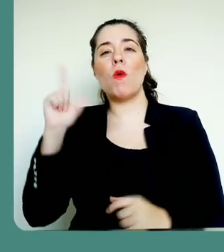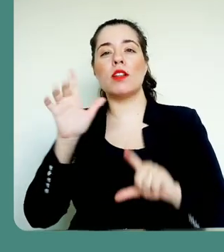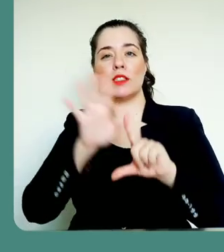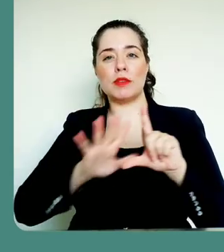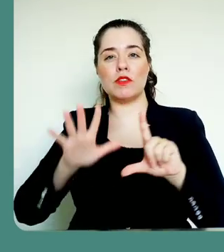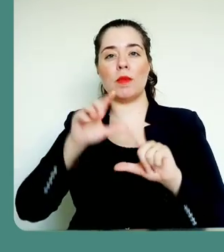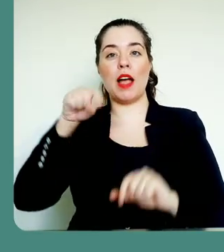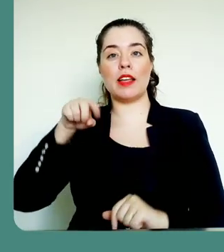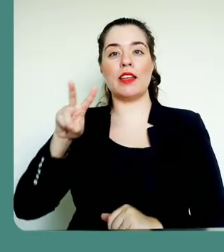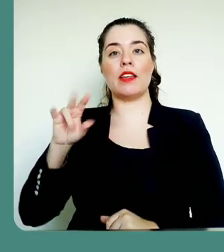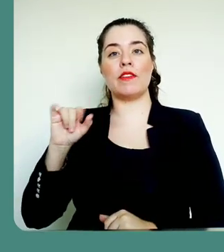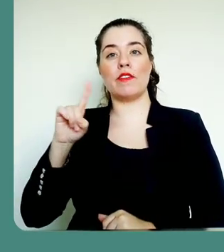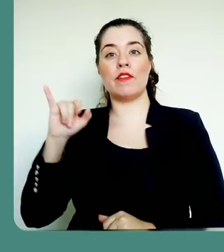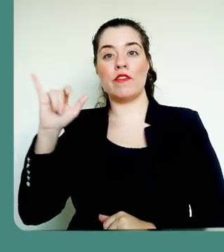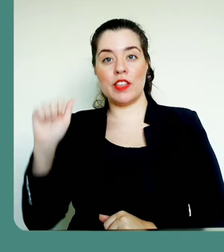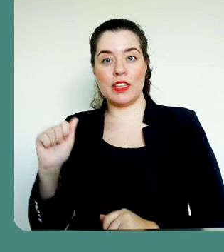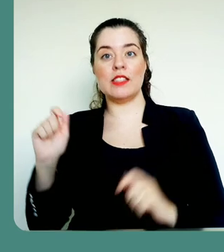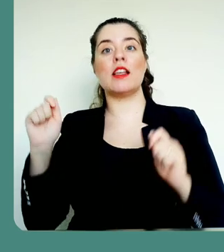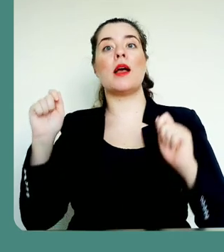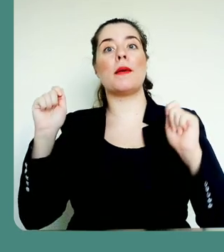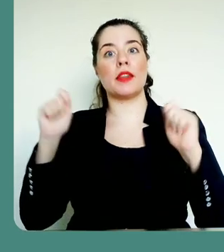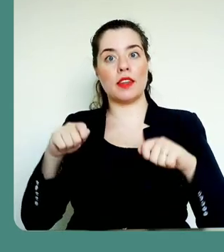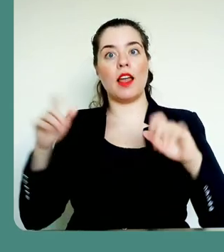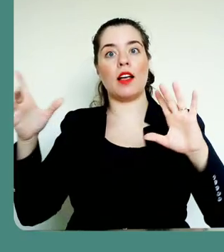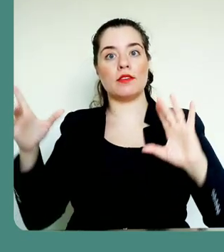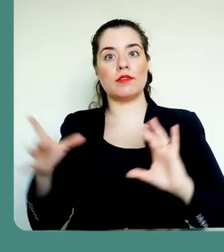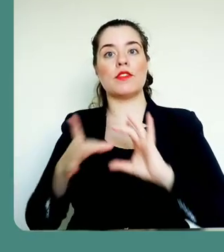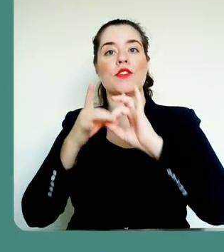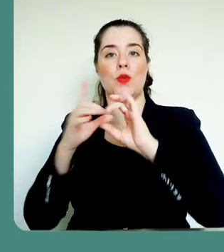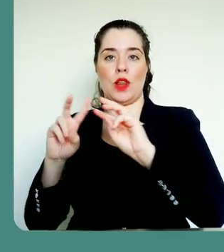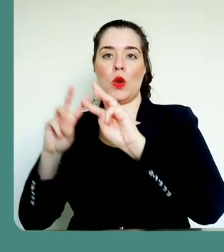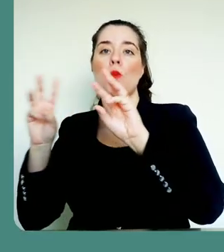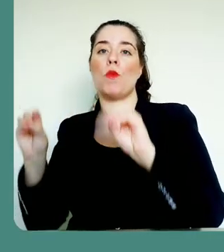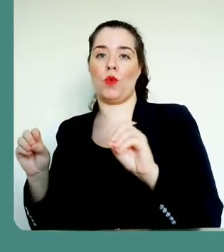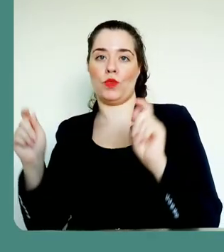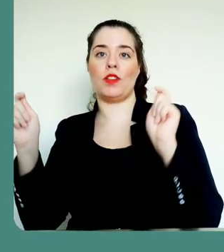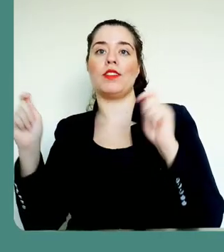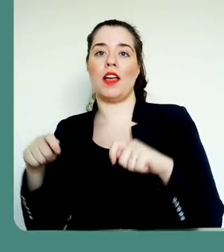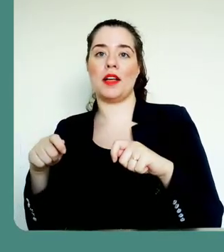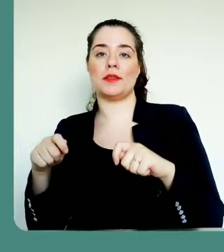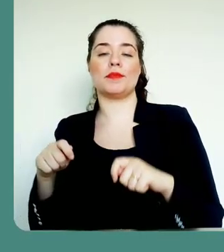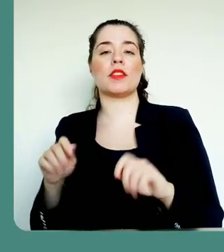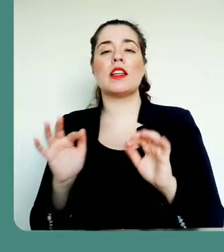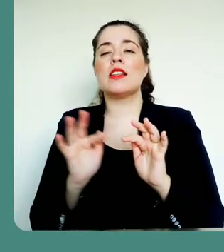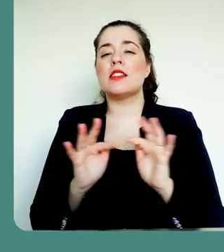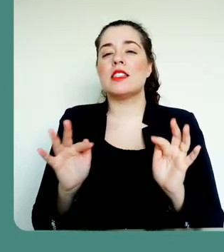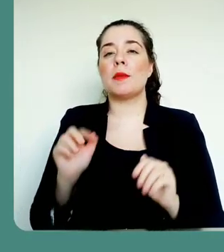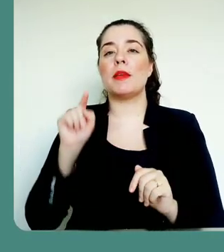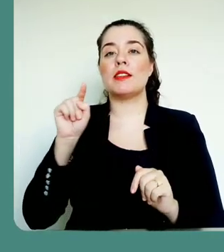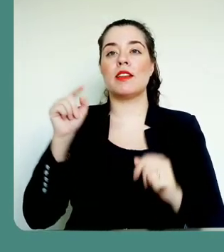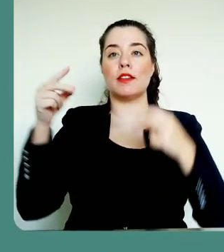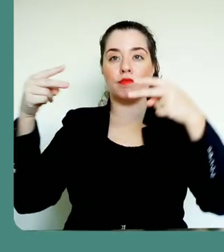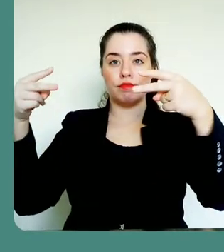outras plataformas, o Visia permite que ele vincule esta atividade no Moodle. Basta